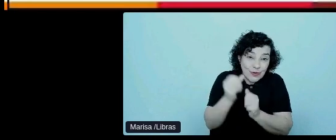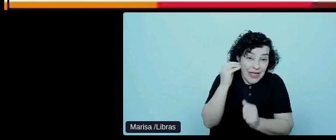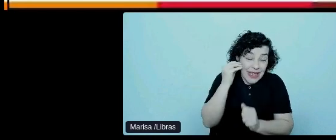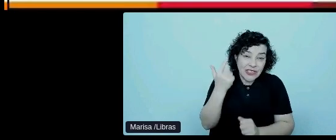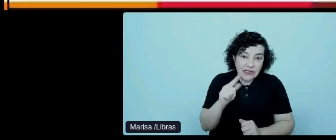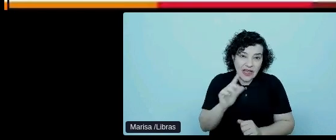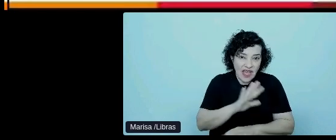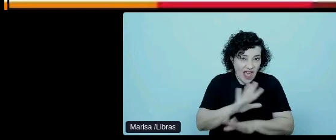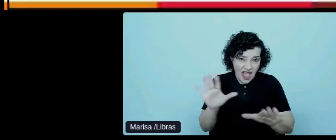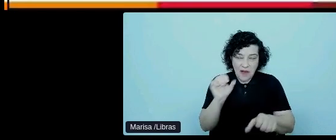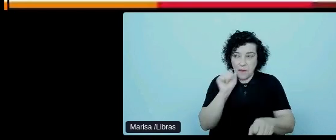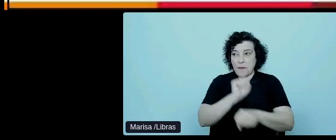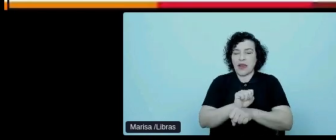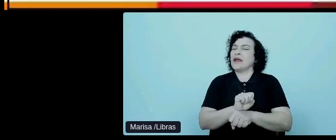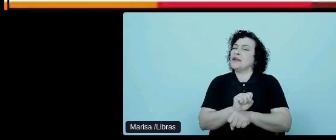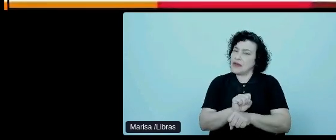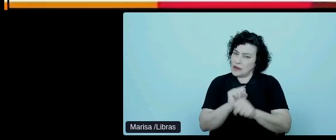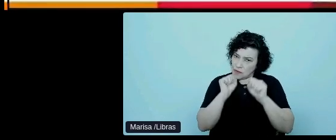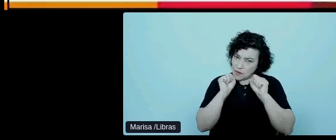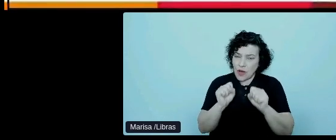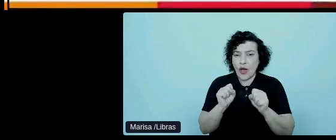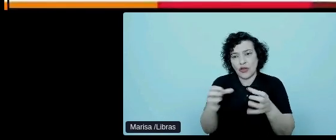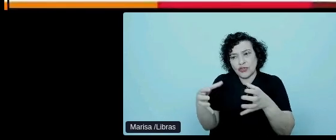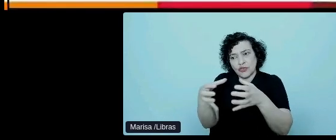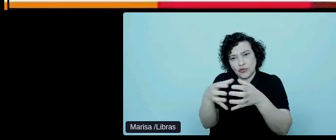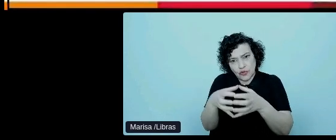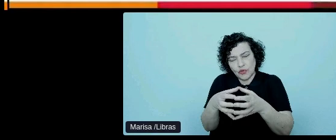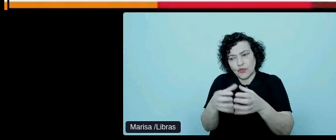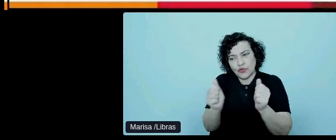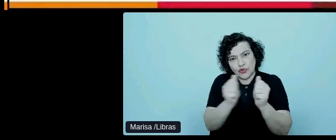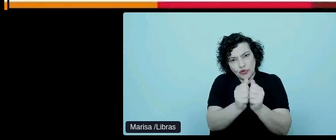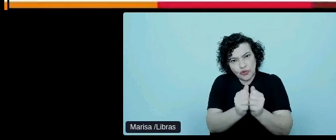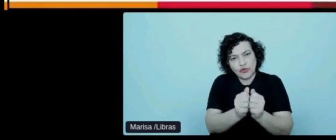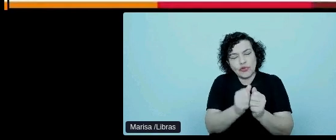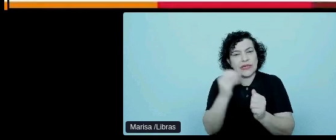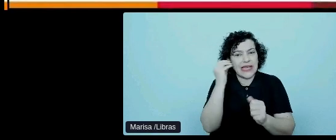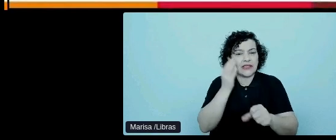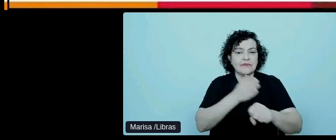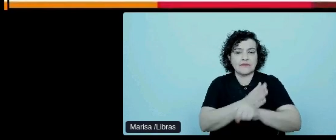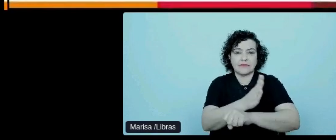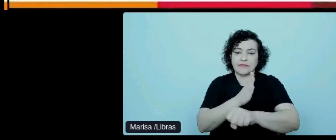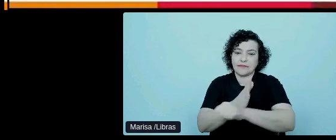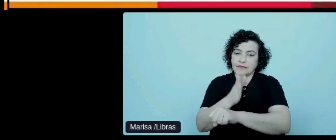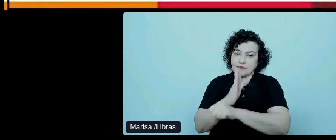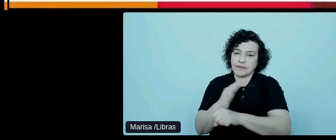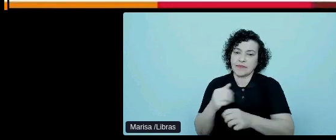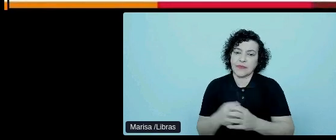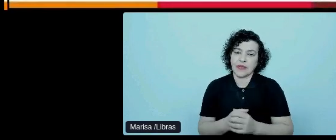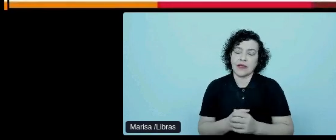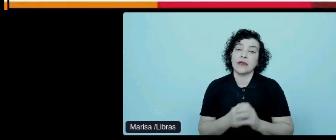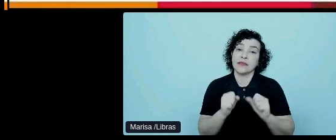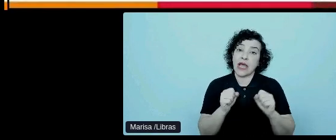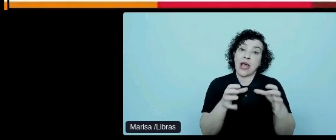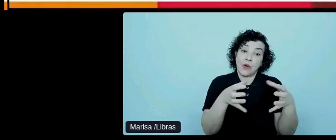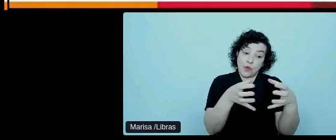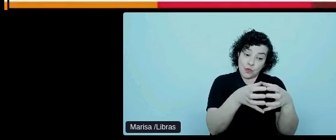eu vou fazer os testes com os meus validadores, tá? Pelo menos uma parte eu